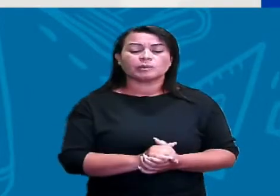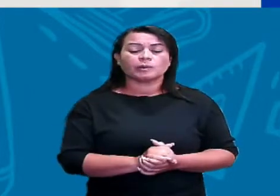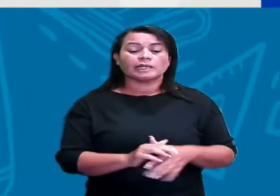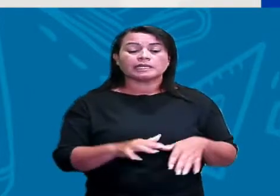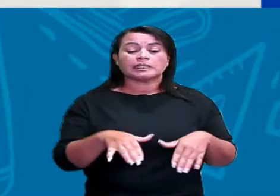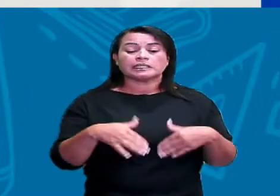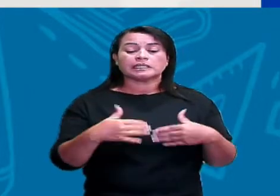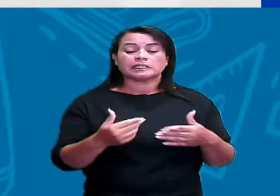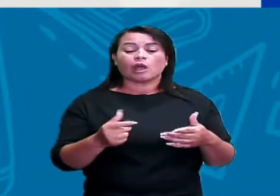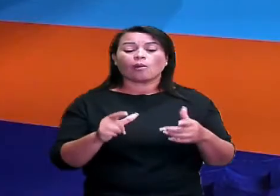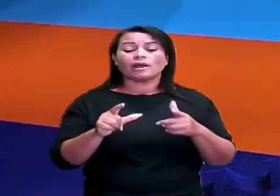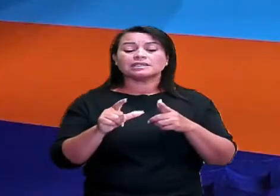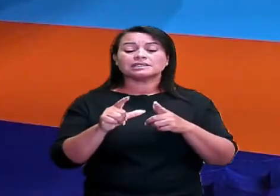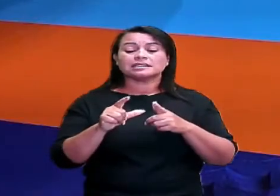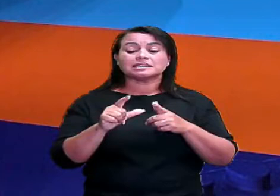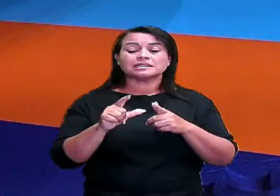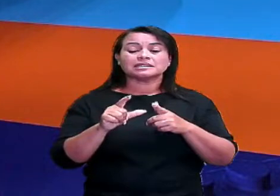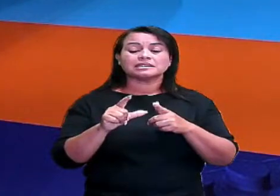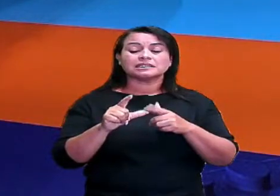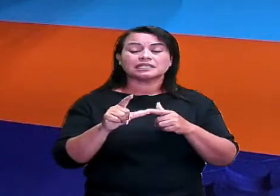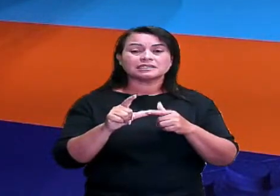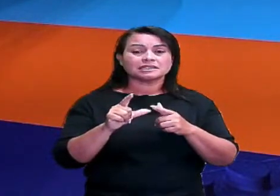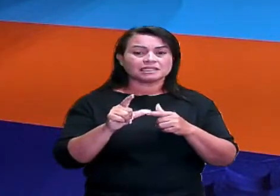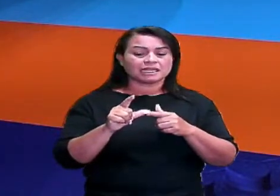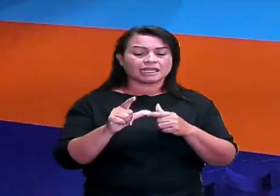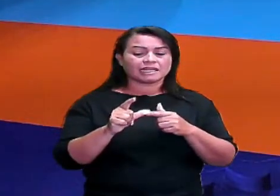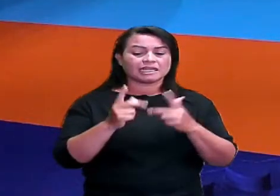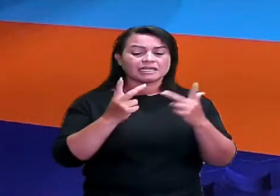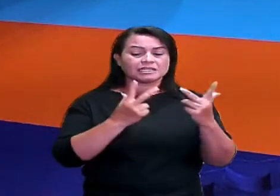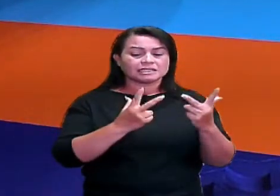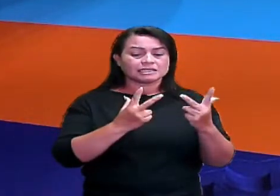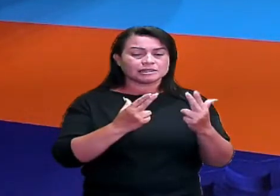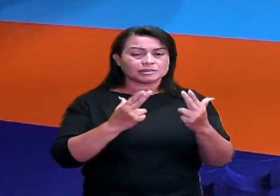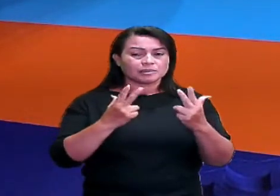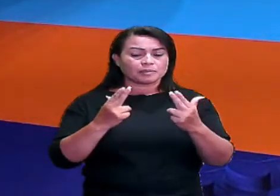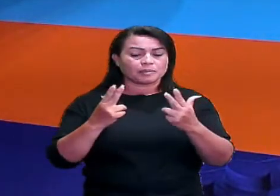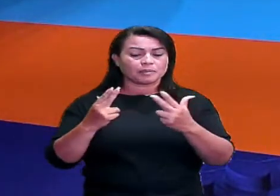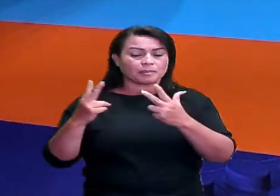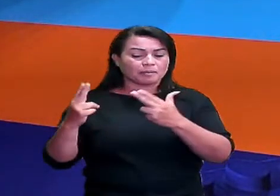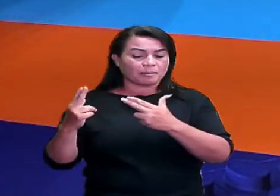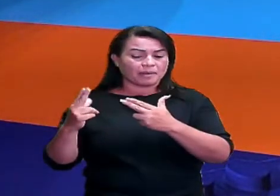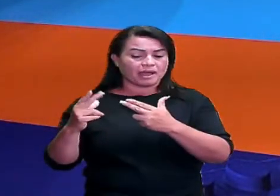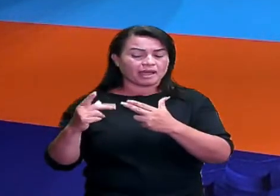essas letras aqui, esses pares de letras, inclusive eles têm sons